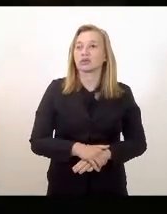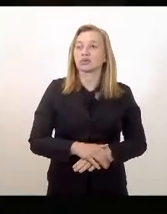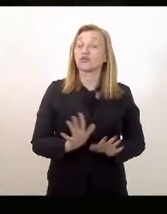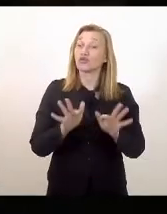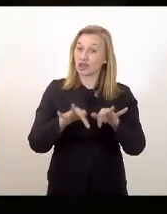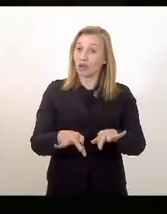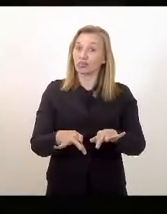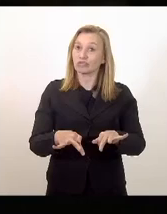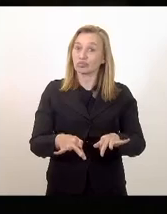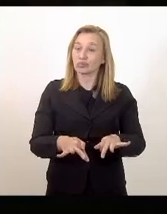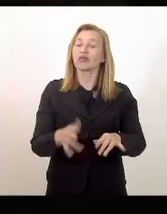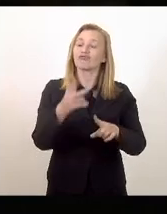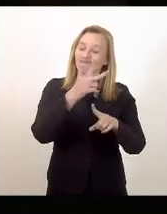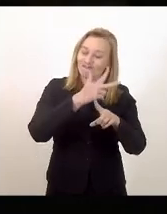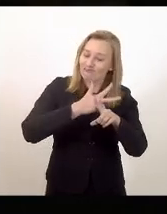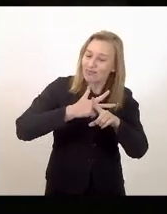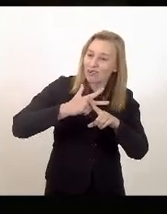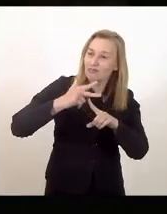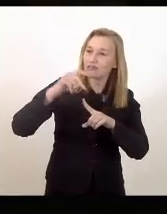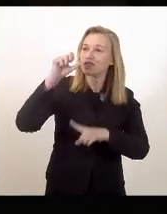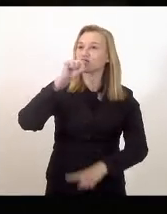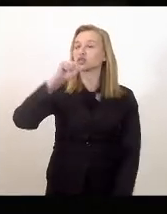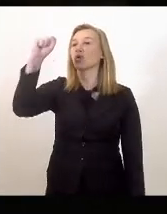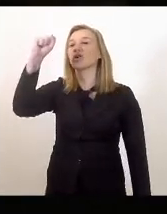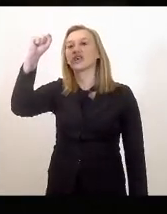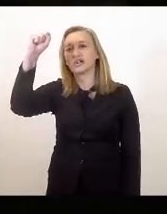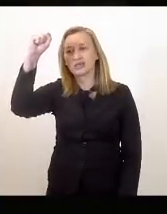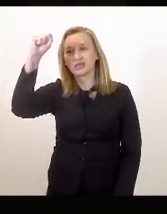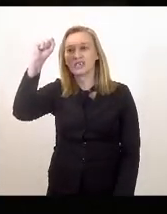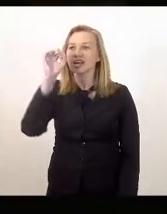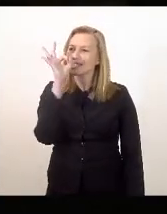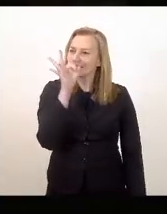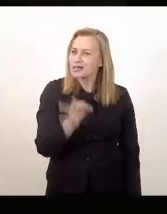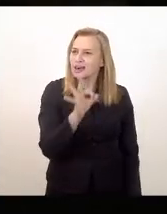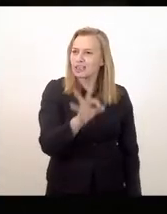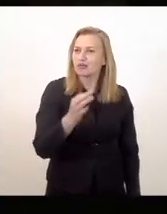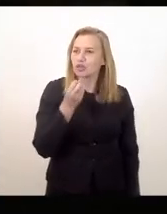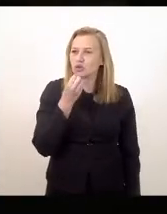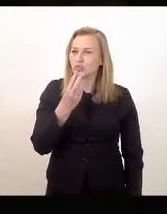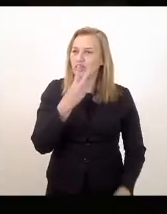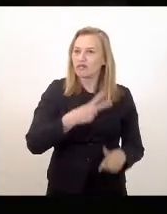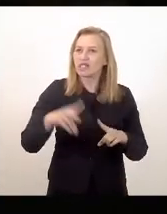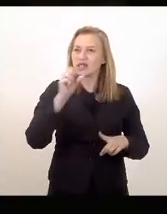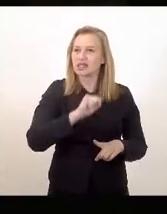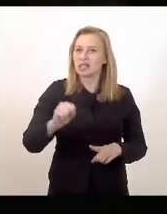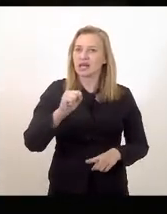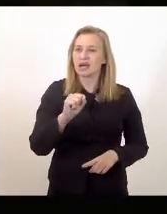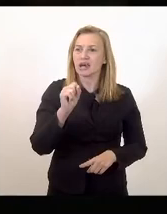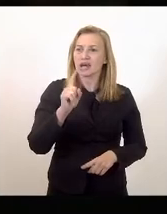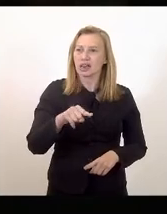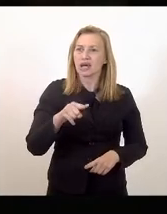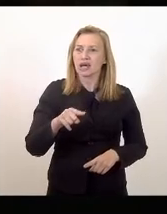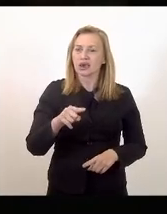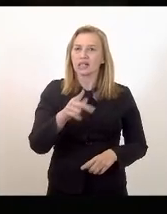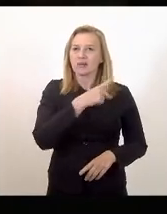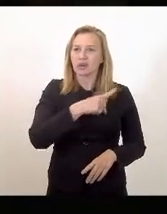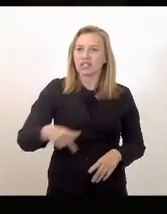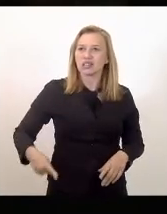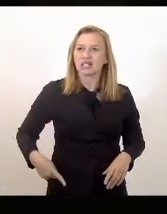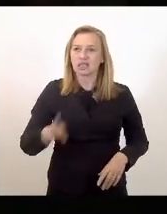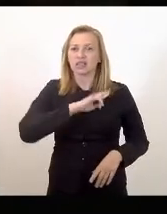final com a vitória, que é exatamente vencendo o bem. E vencer o bem é ter na presidência da